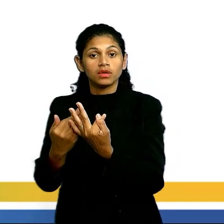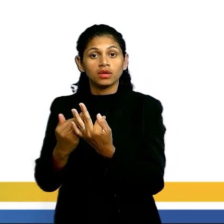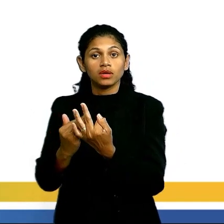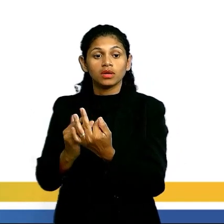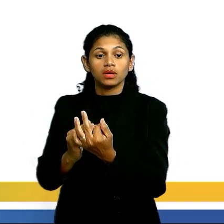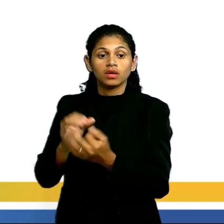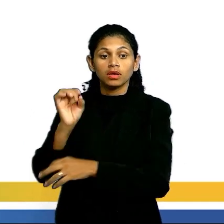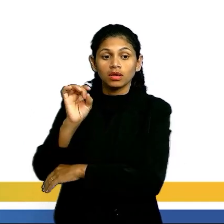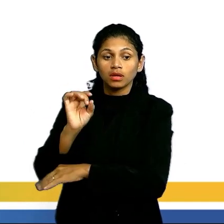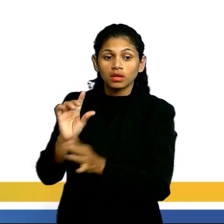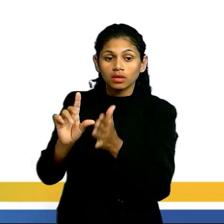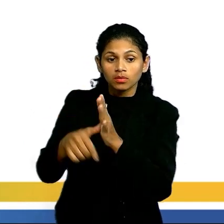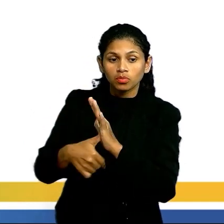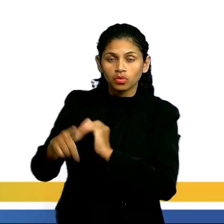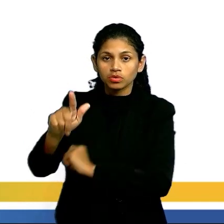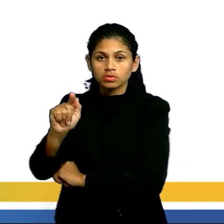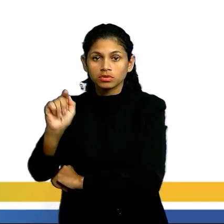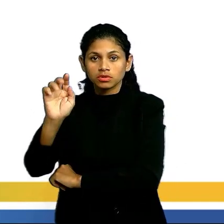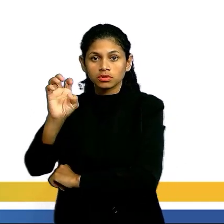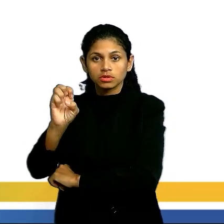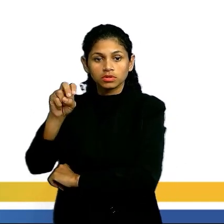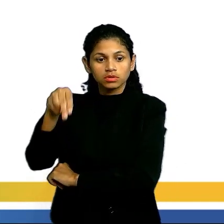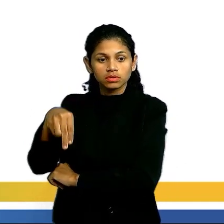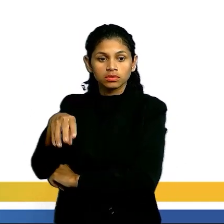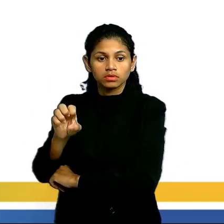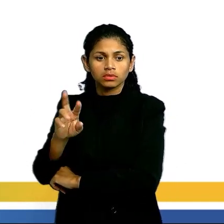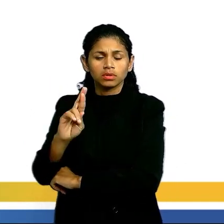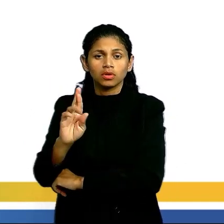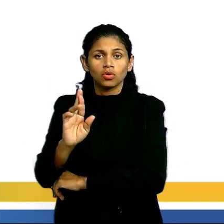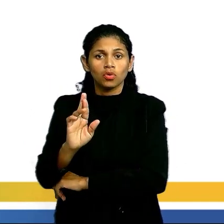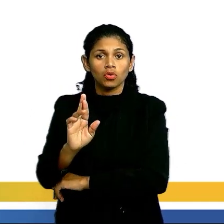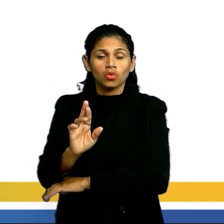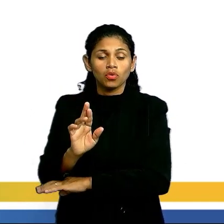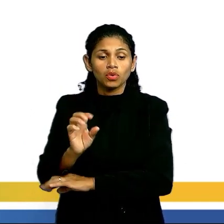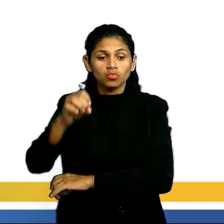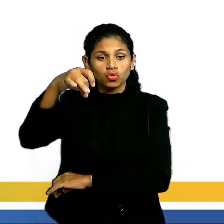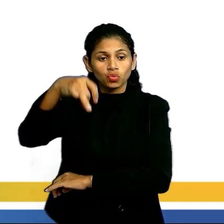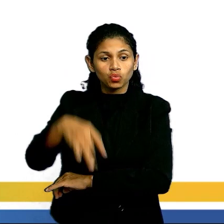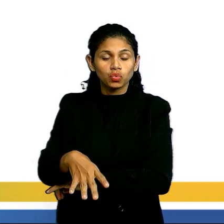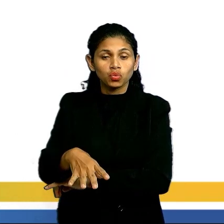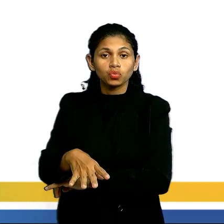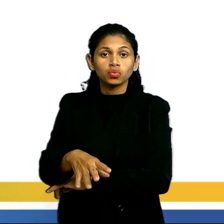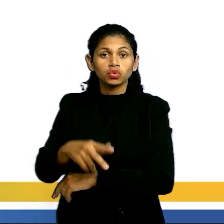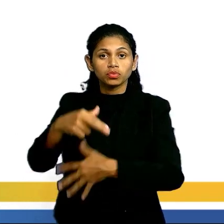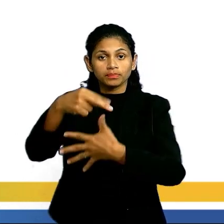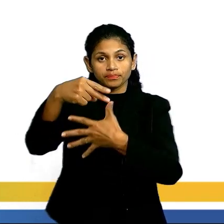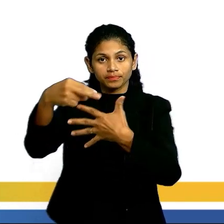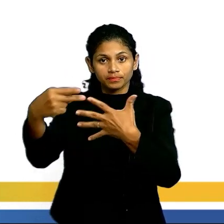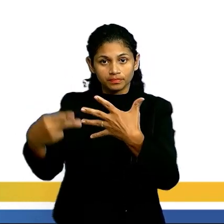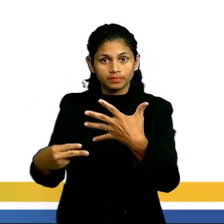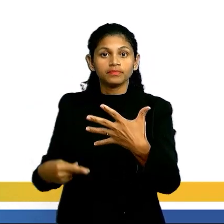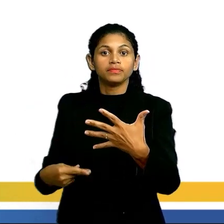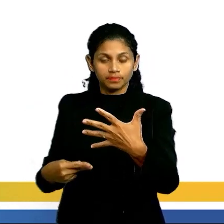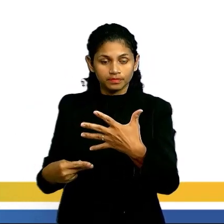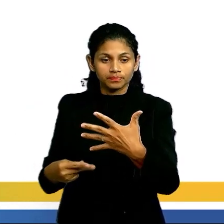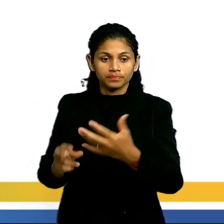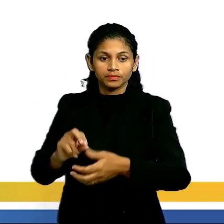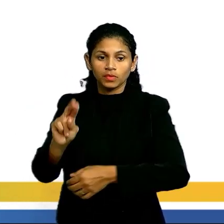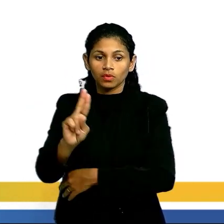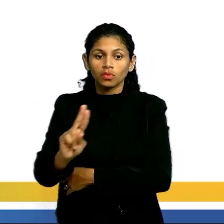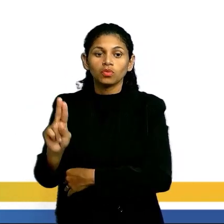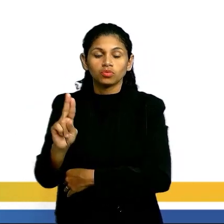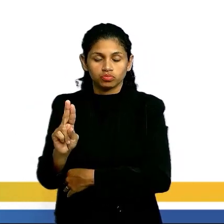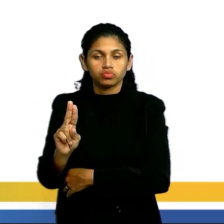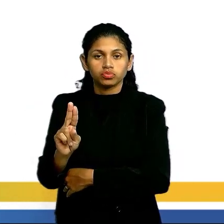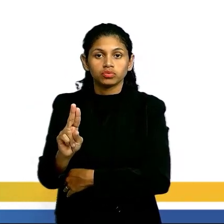a espécie Canis familiares. Tá percebendo, ó, gênero aqui, os nomes são iguais? Pois é, então a gente usa esse nome, tá?